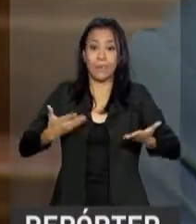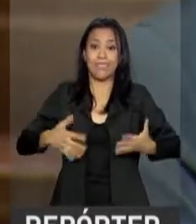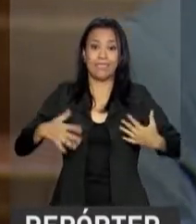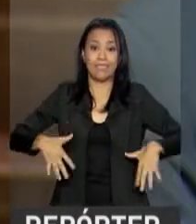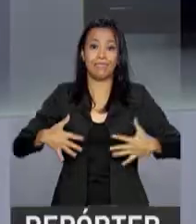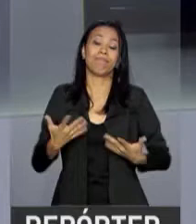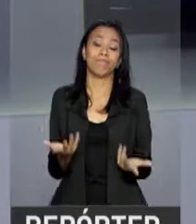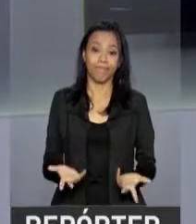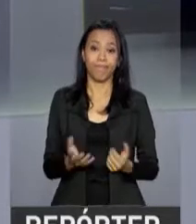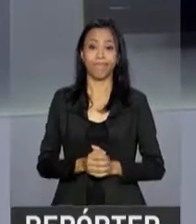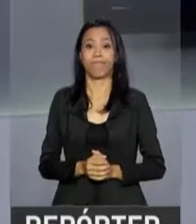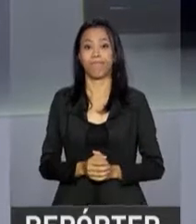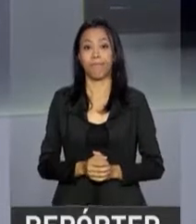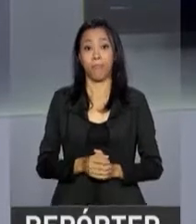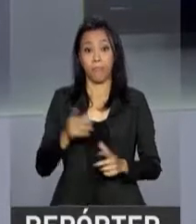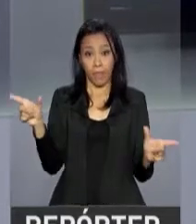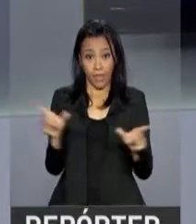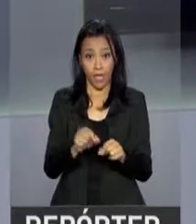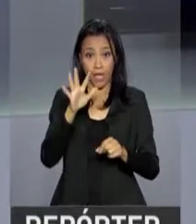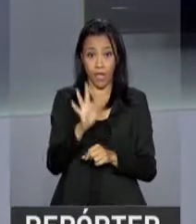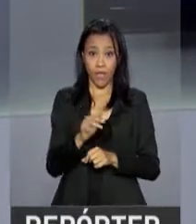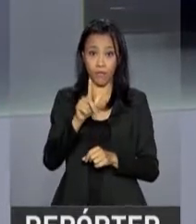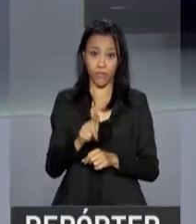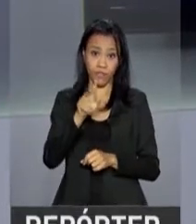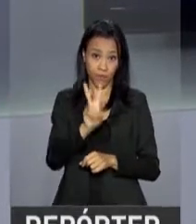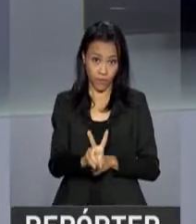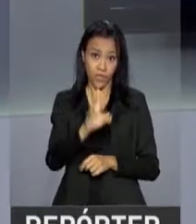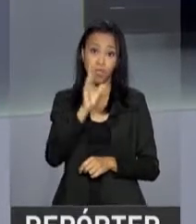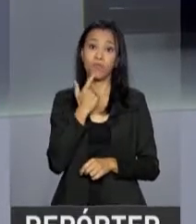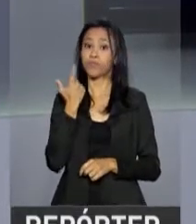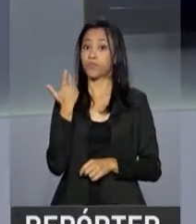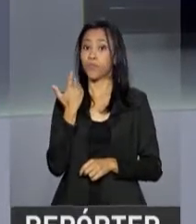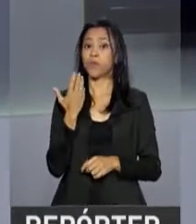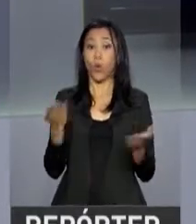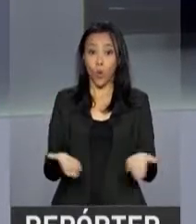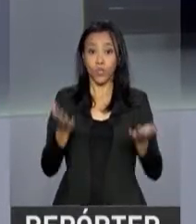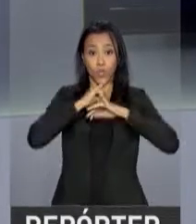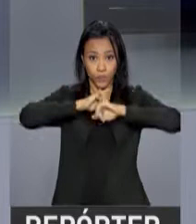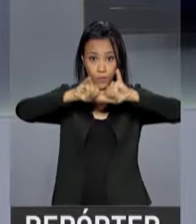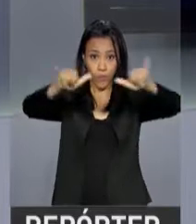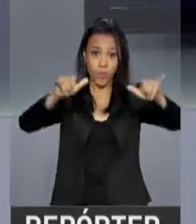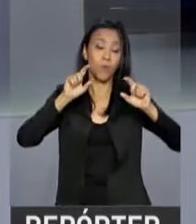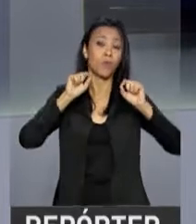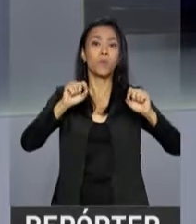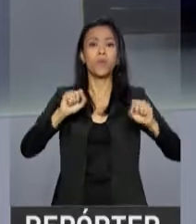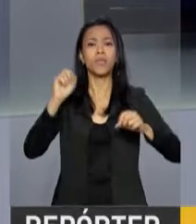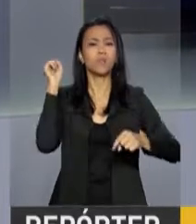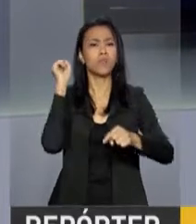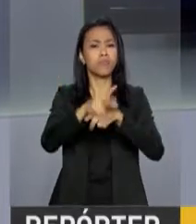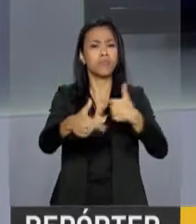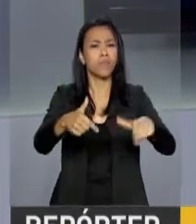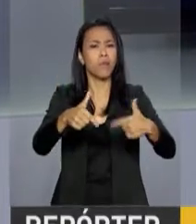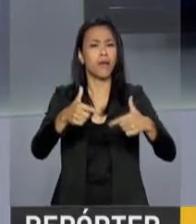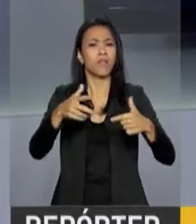encontramos a fundação getúlio vargas fgv divulgou hoje o indicador antecedente de emprego que passou em